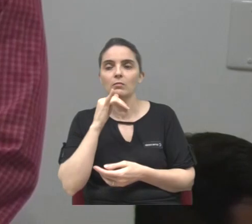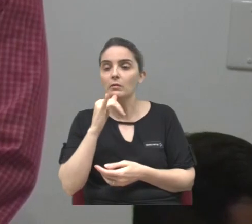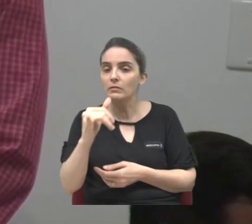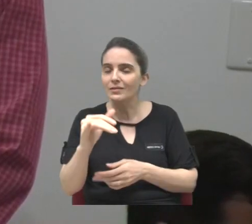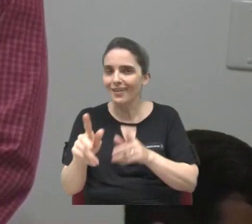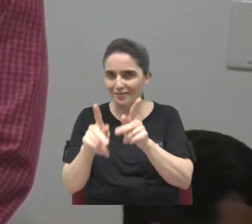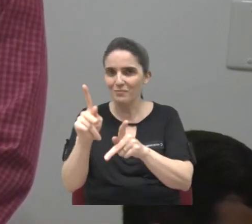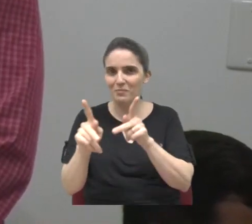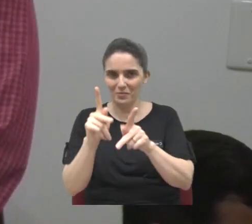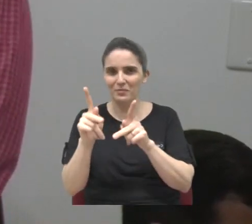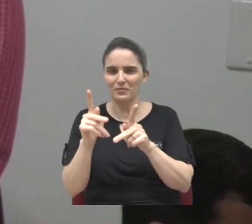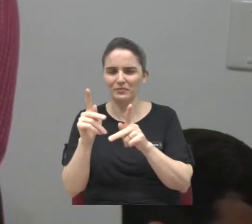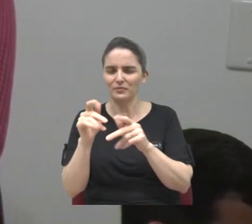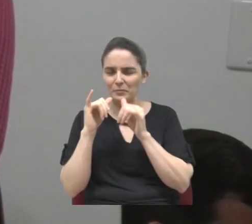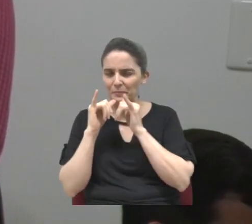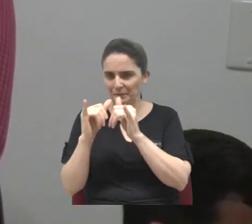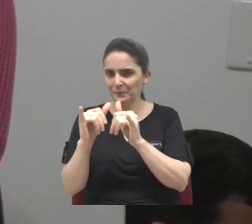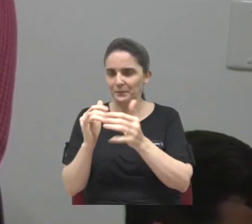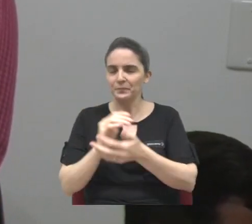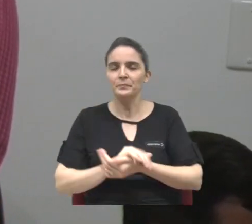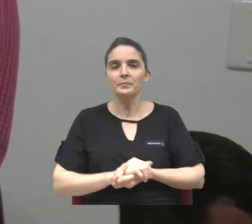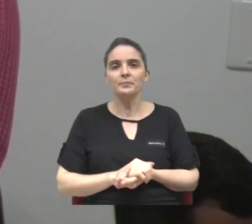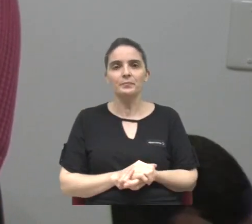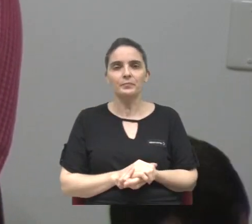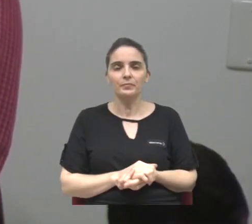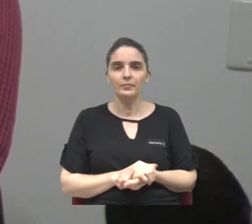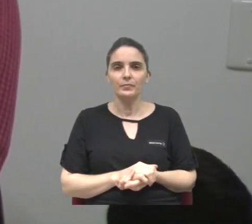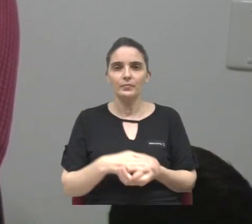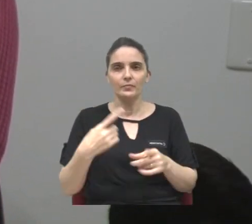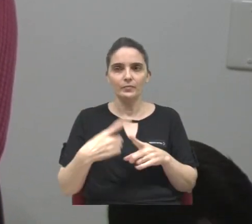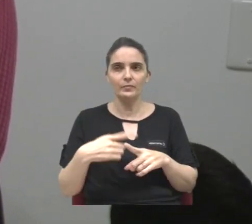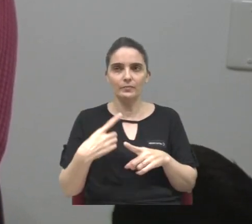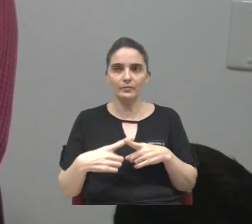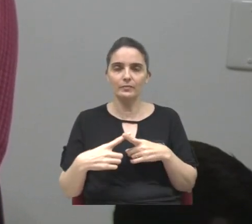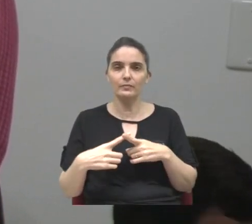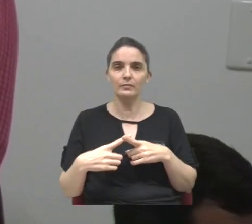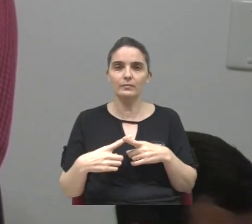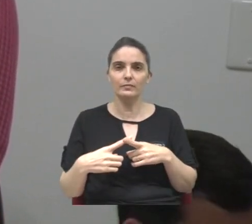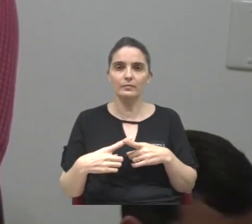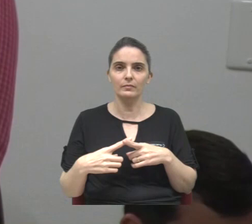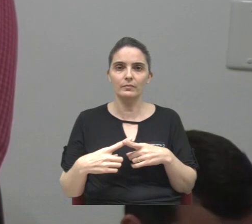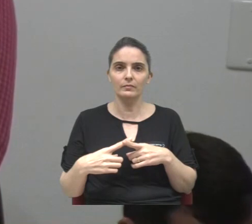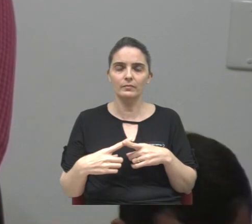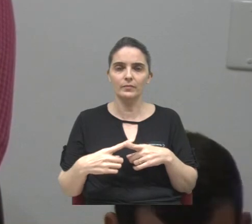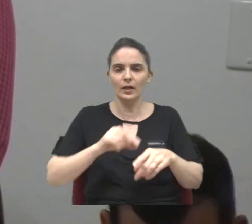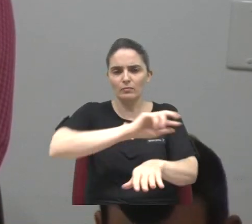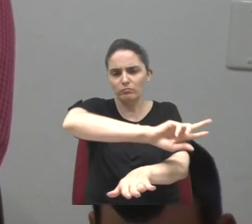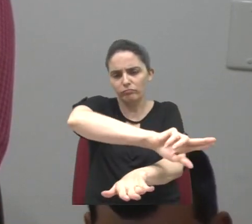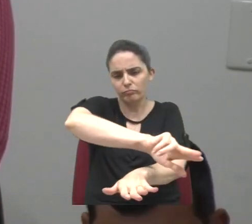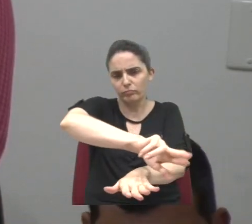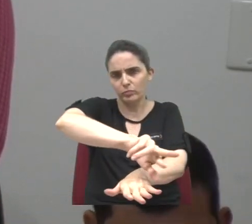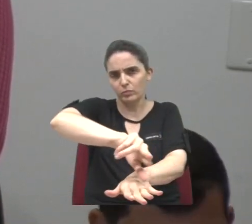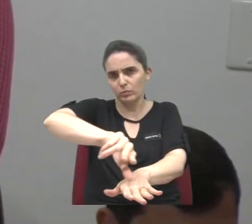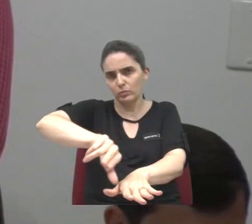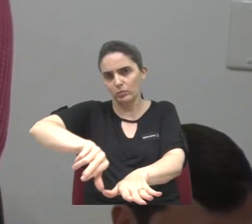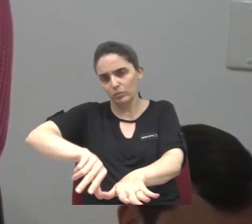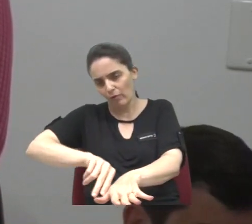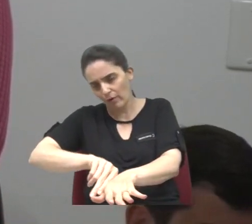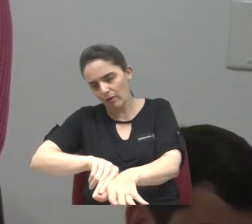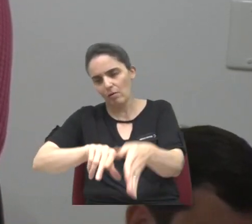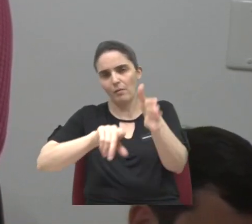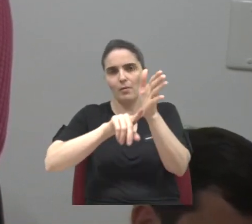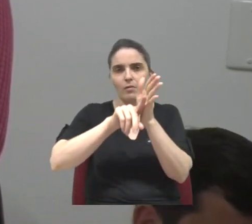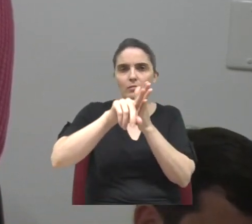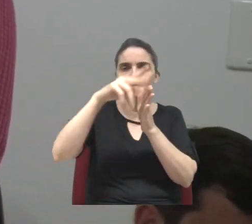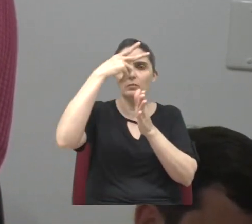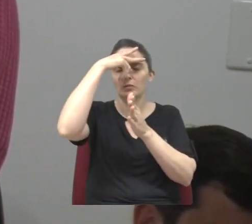foi alvo até assim, essa casa já teve por diversas vezes, requerimentos, perguntando